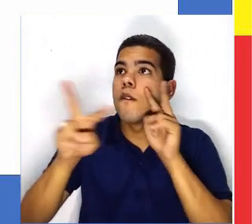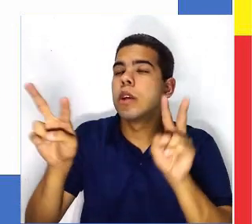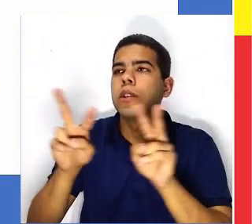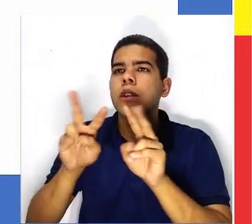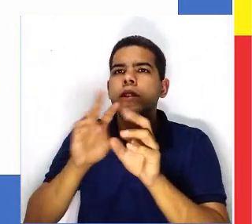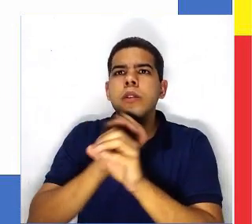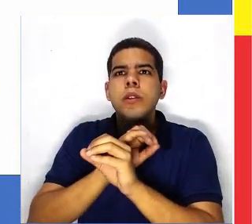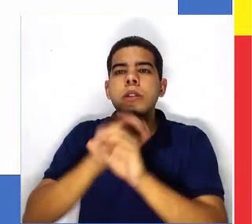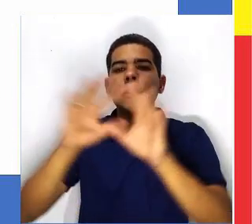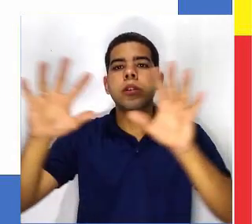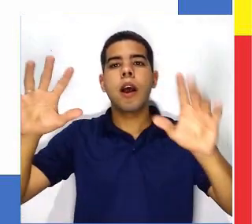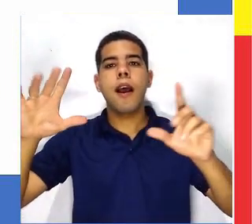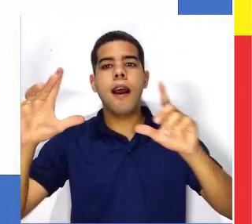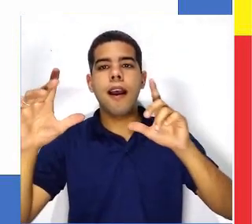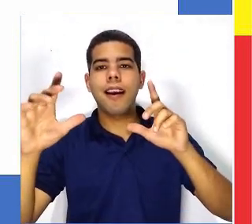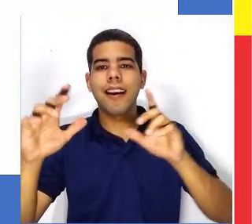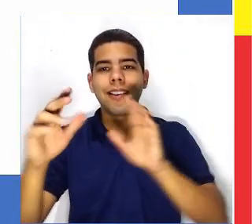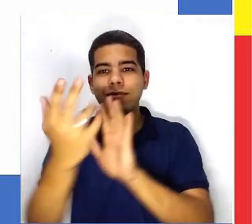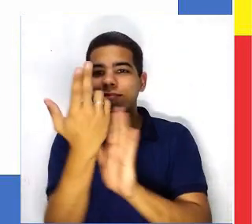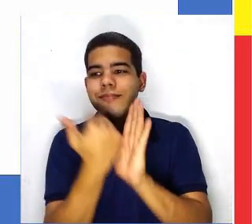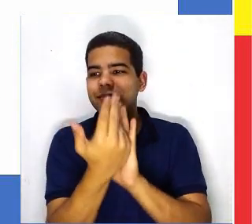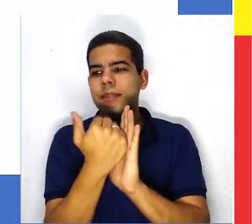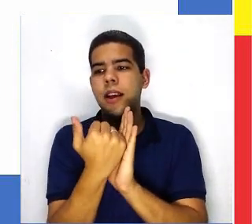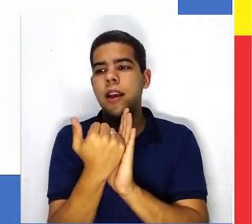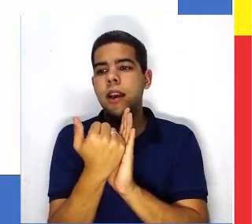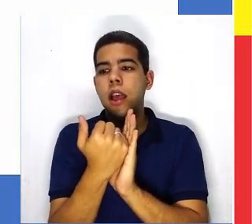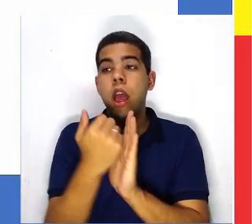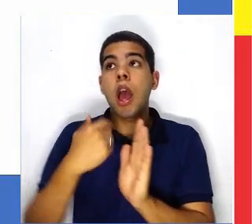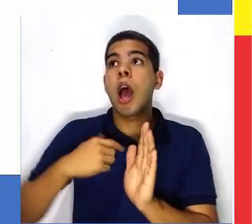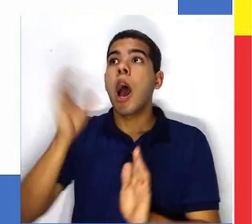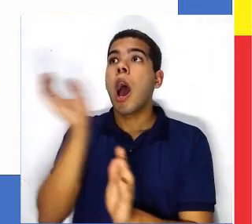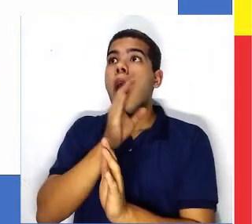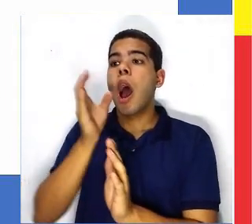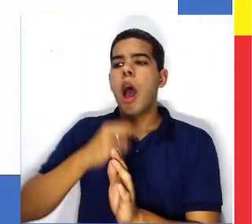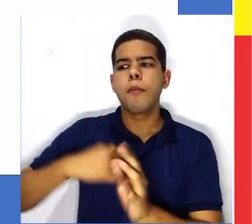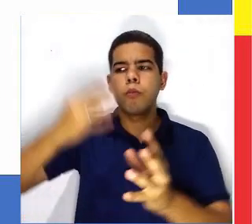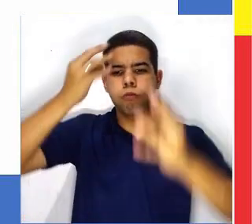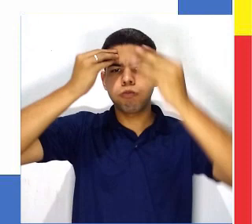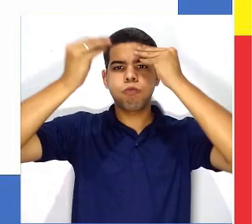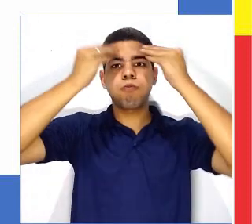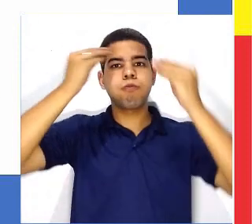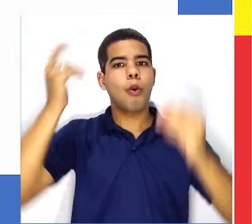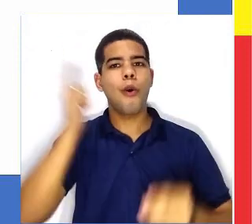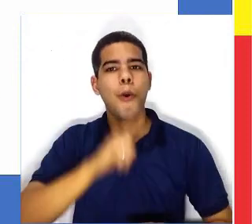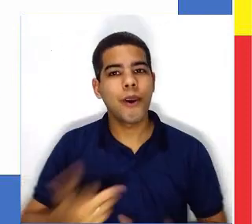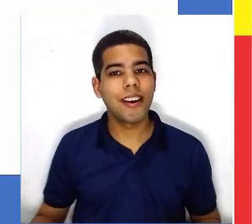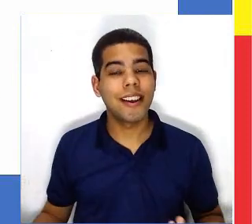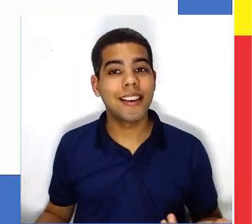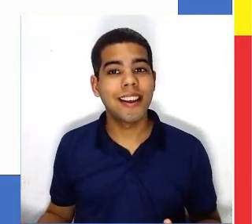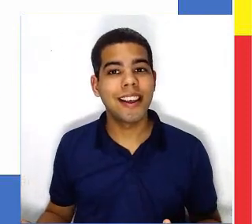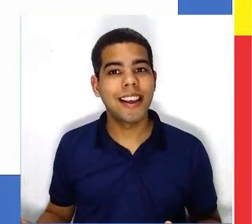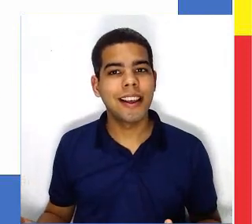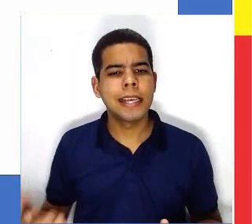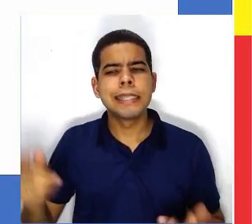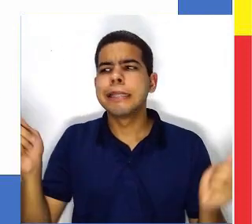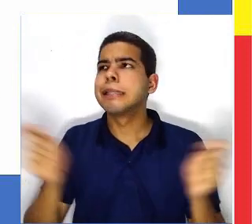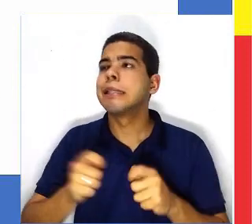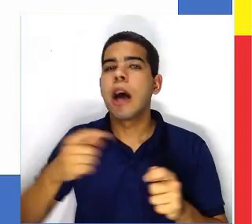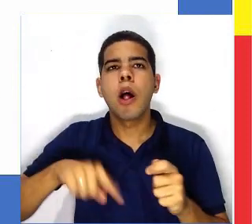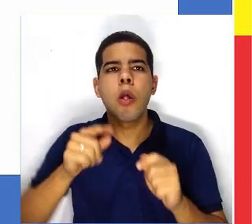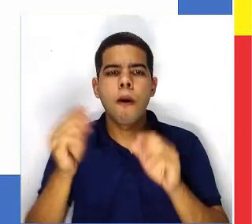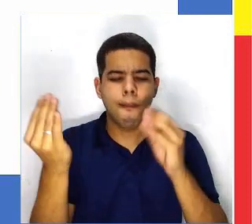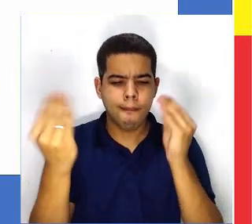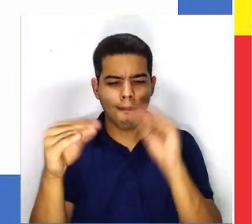a imagem e ocorre rapidamente uma memorização daquela imagem que foi vista. Nós podemos fazer